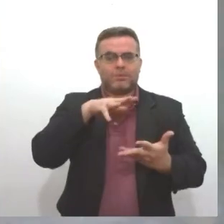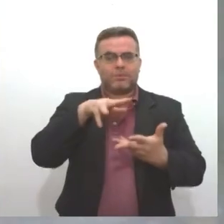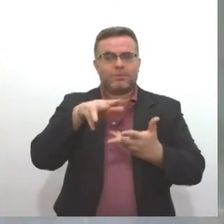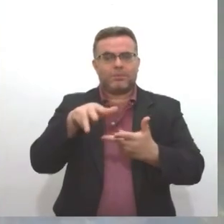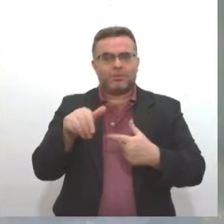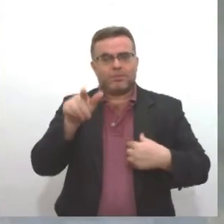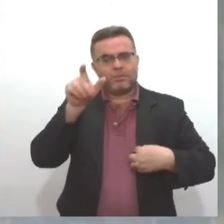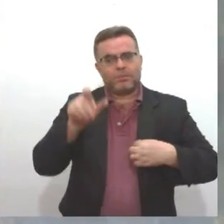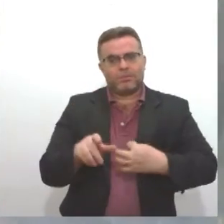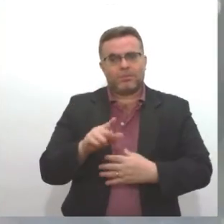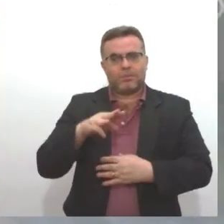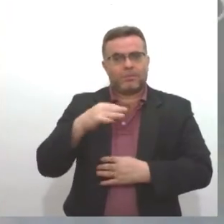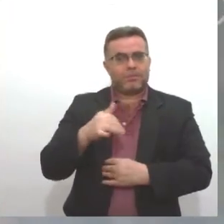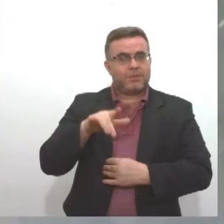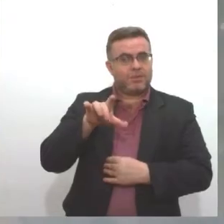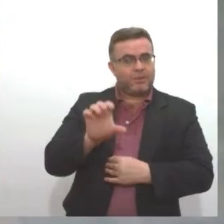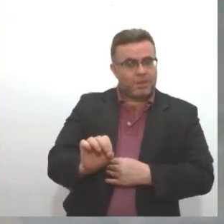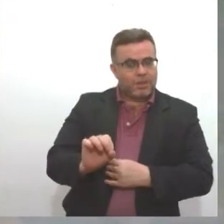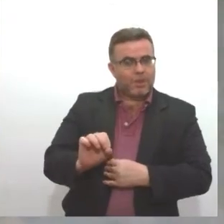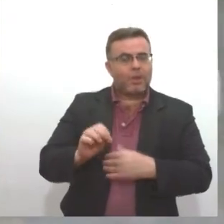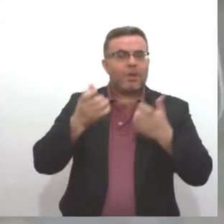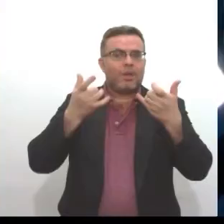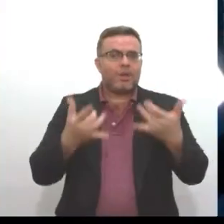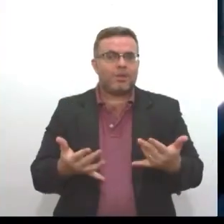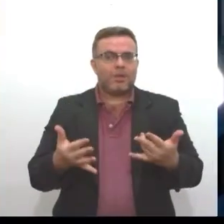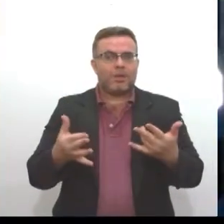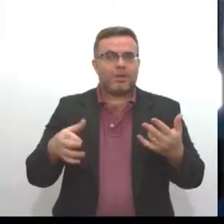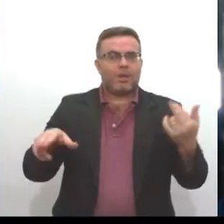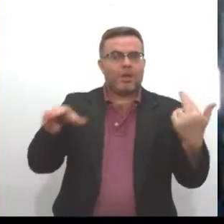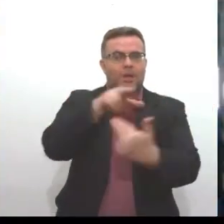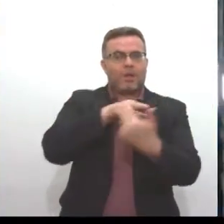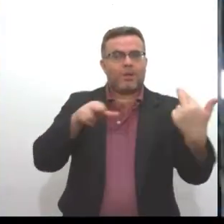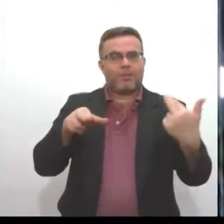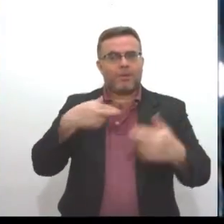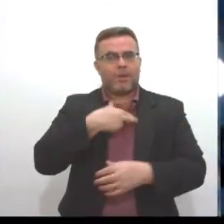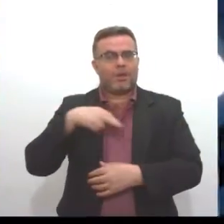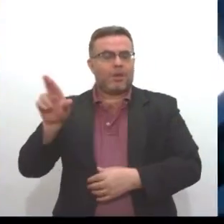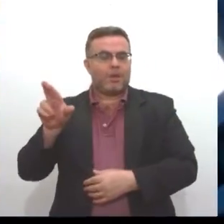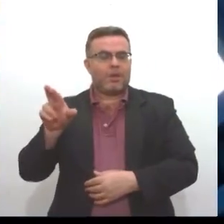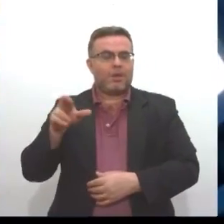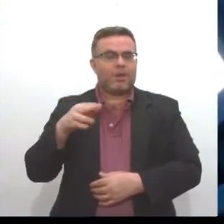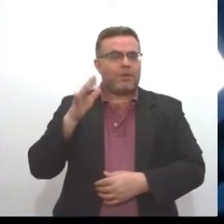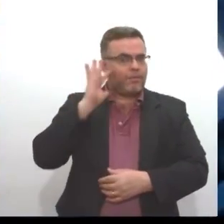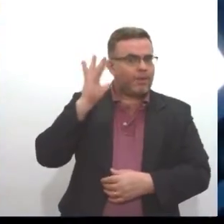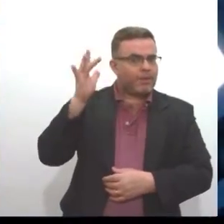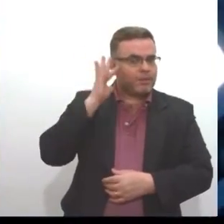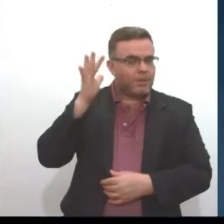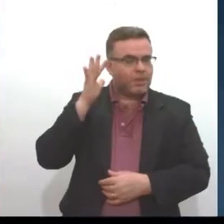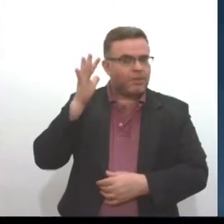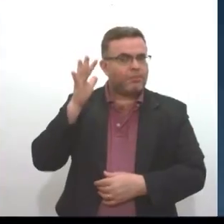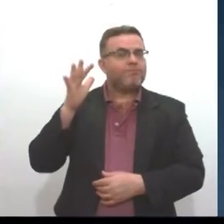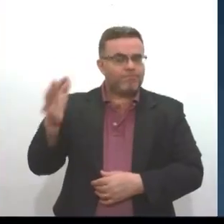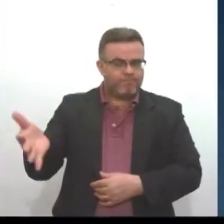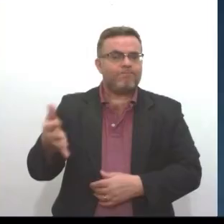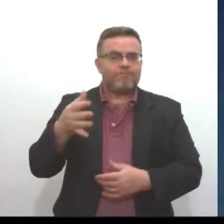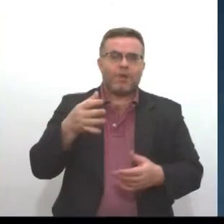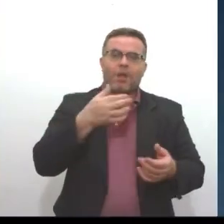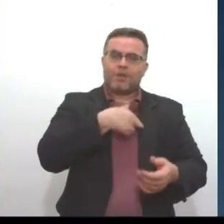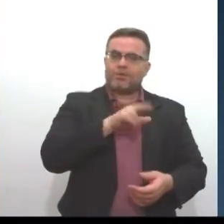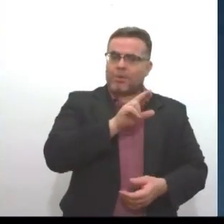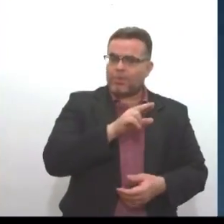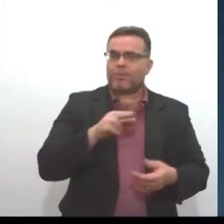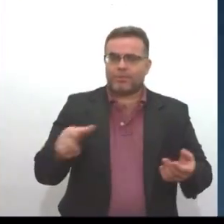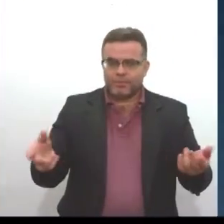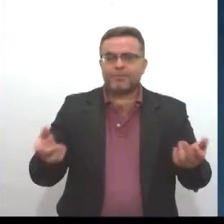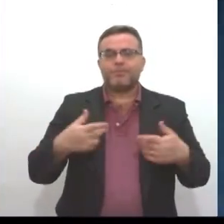Gleiser defende o diálogo entre ciência, filosofia e espiritualidade. Ao receber o prêmio,